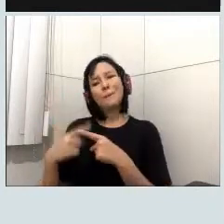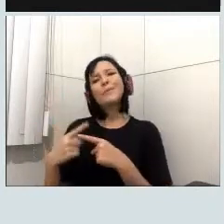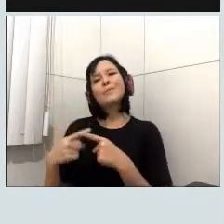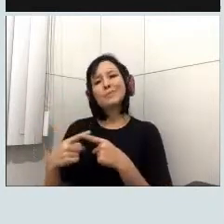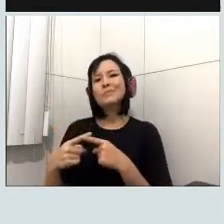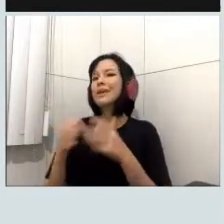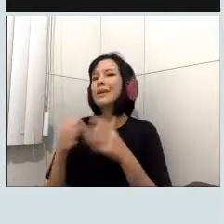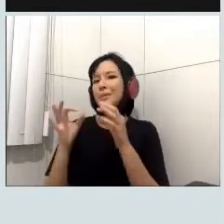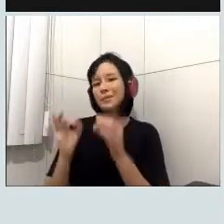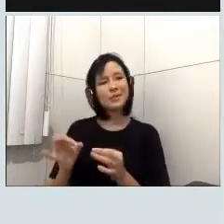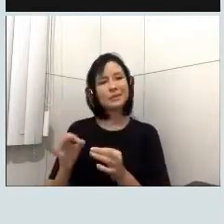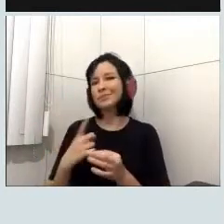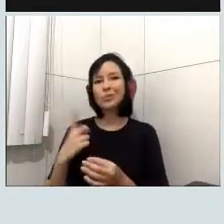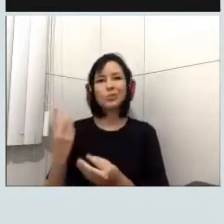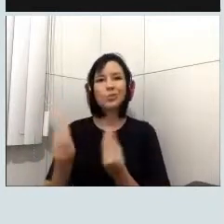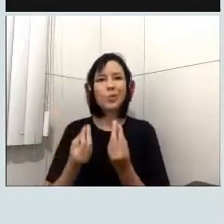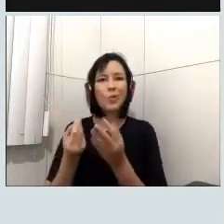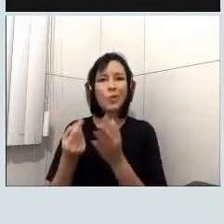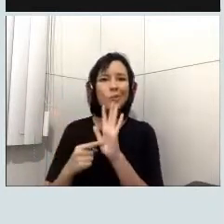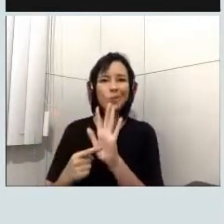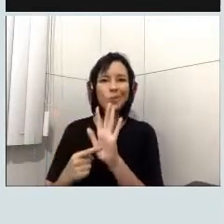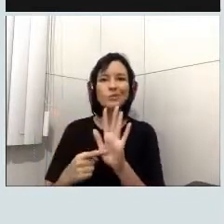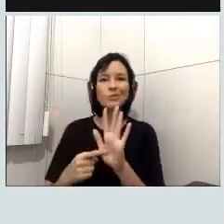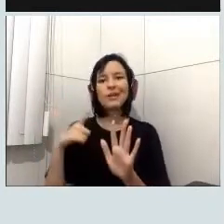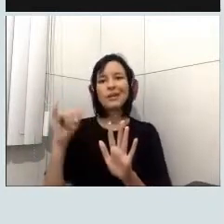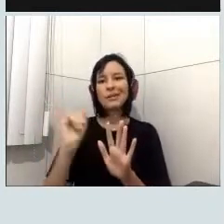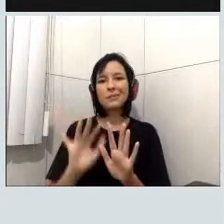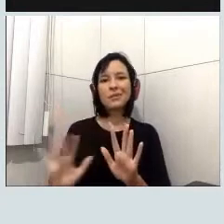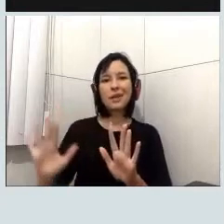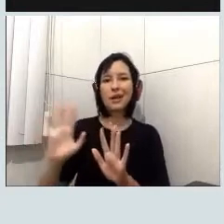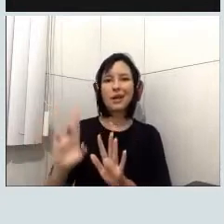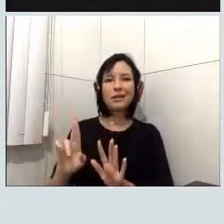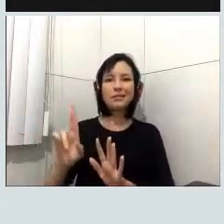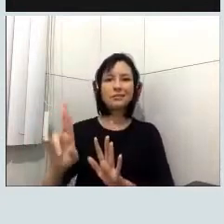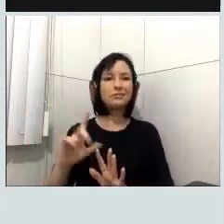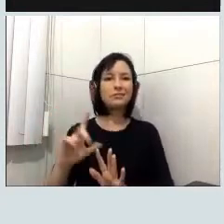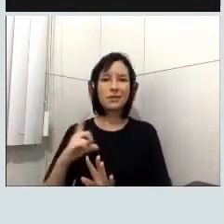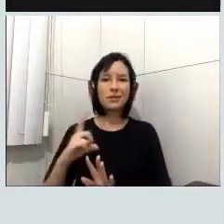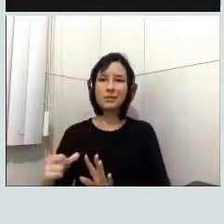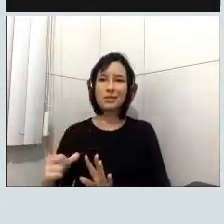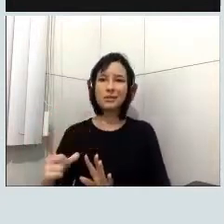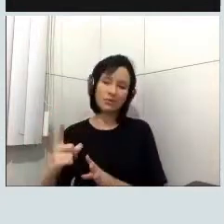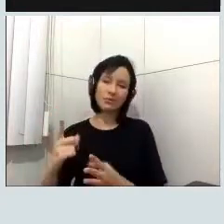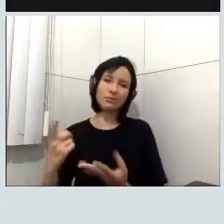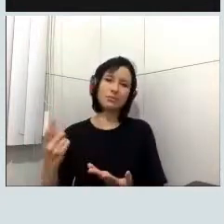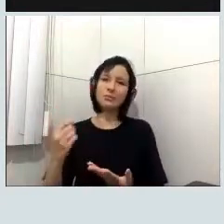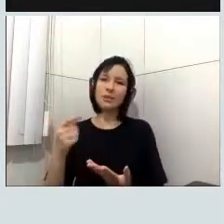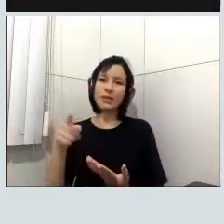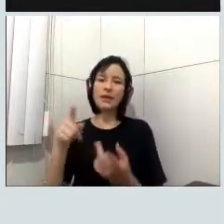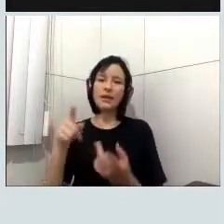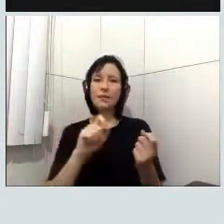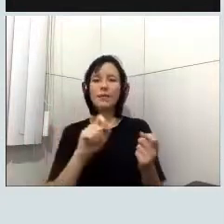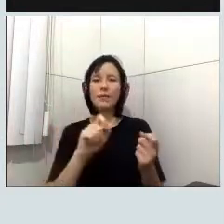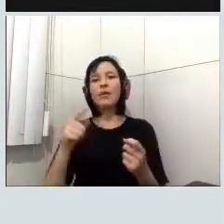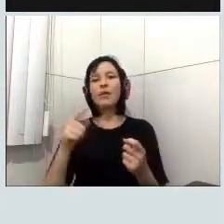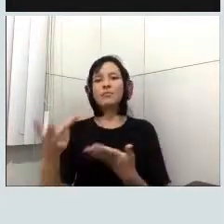como. Essa figura aí, vejam se vocês conseguem ver ela como se ela tivesse em